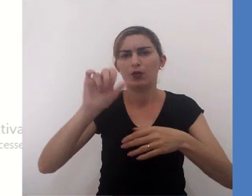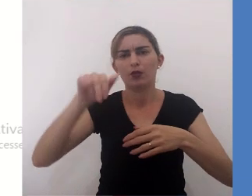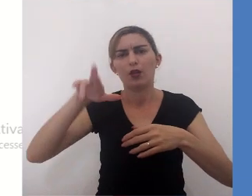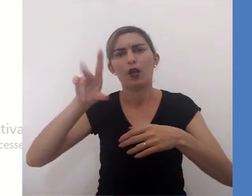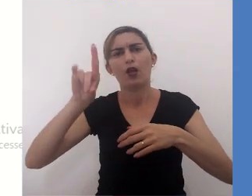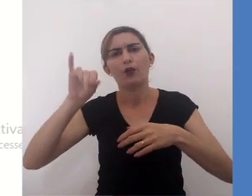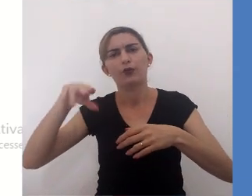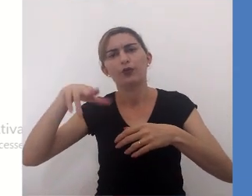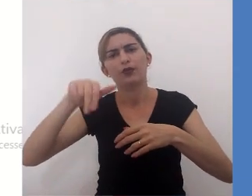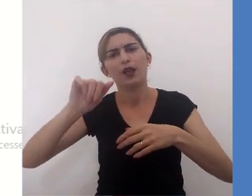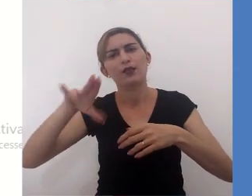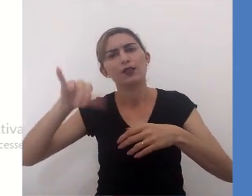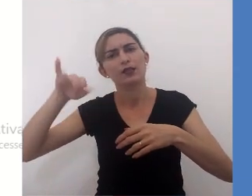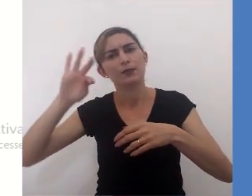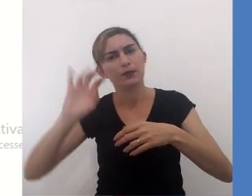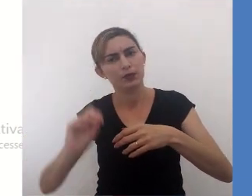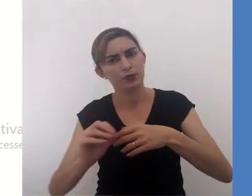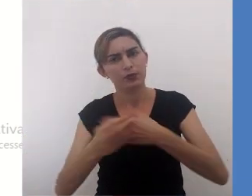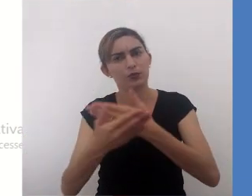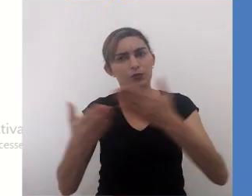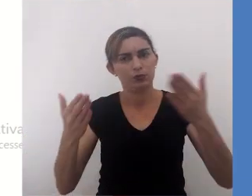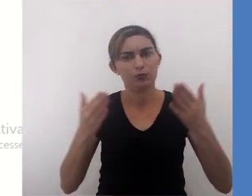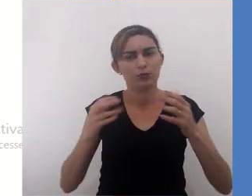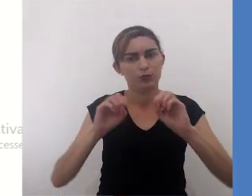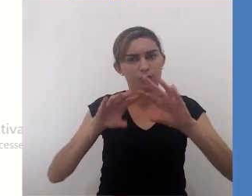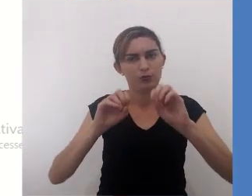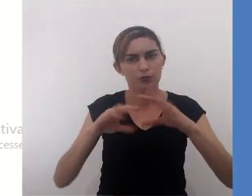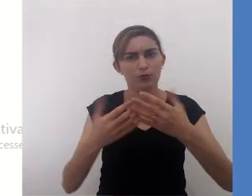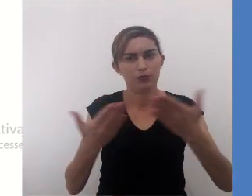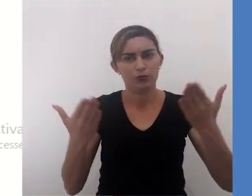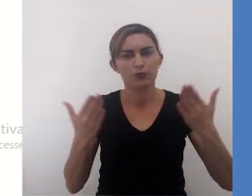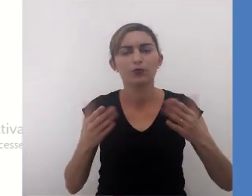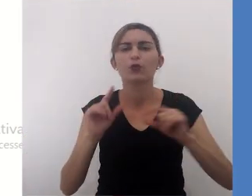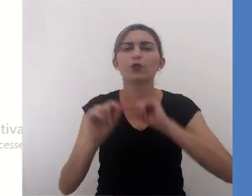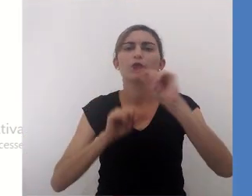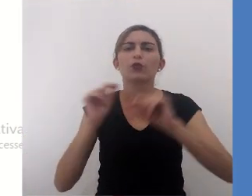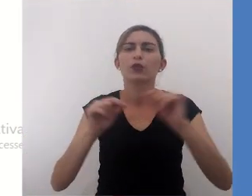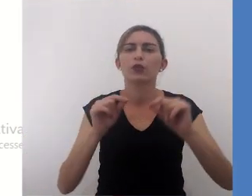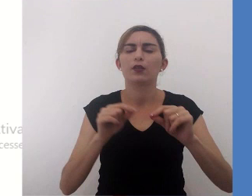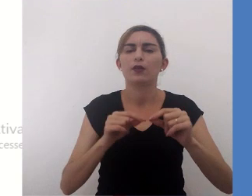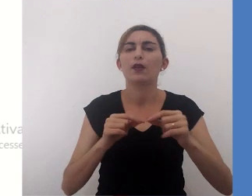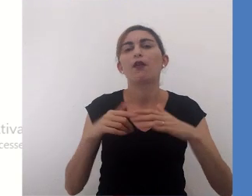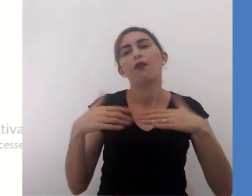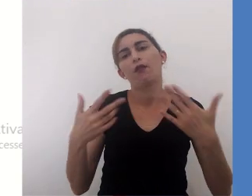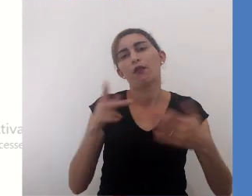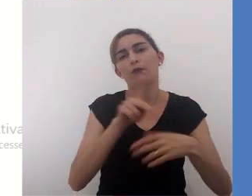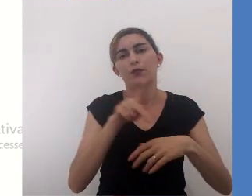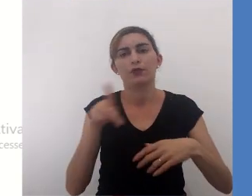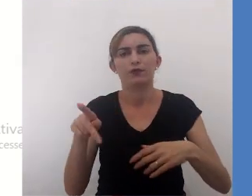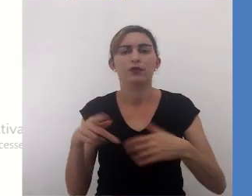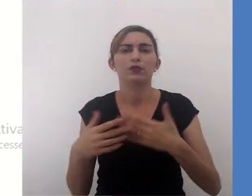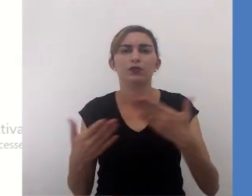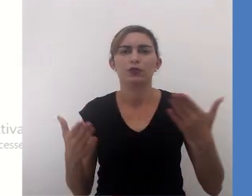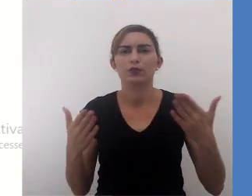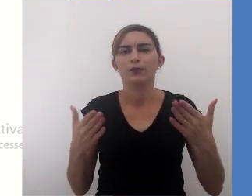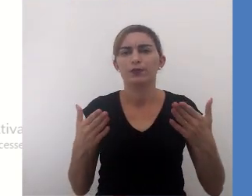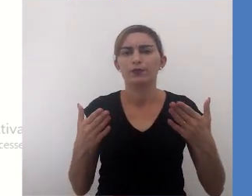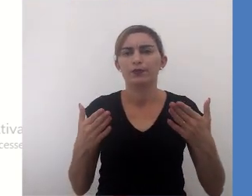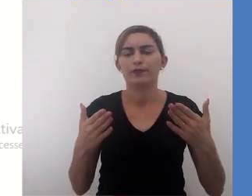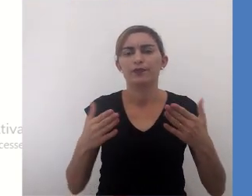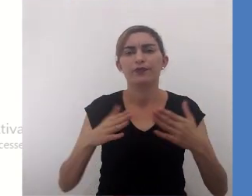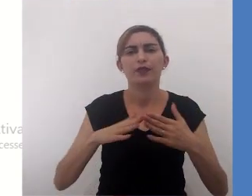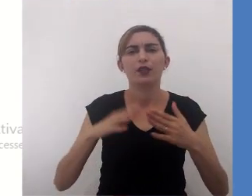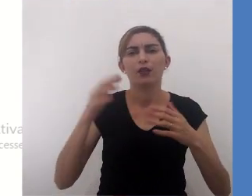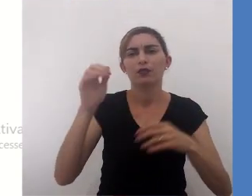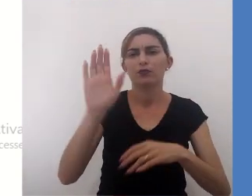Cláudio Nascimento, queres ou não queres dar sua aula? O que é nacionalismo? Ah, professor, a ideia de pertencimento